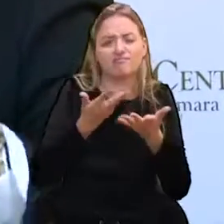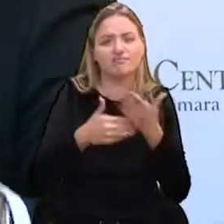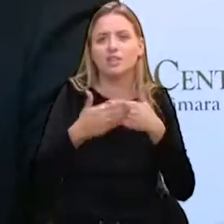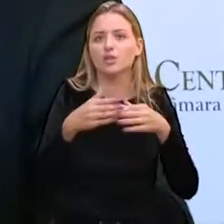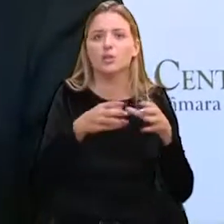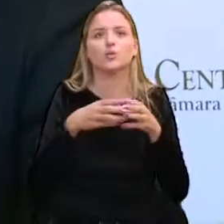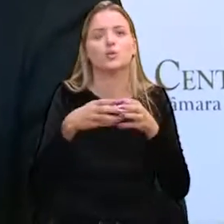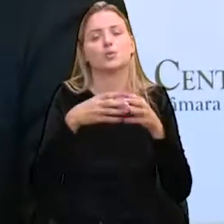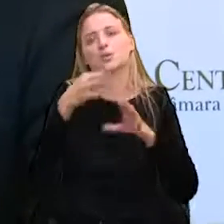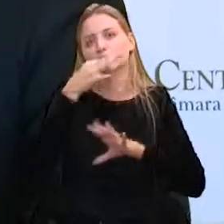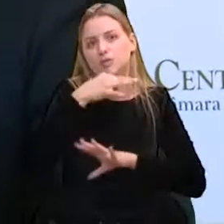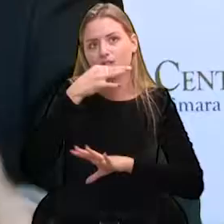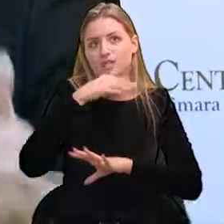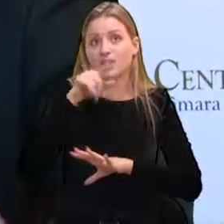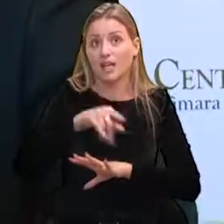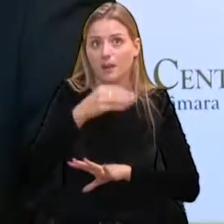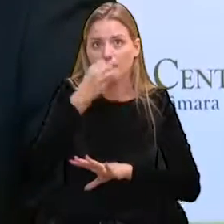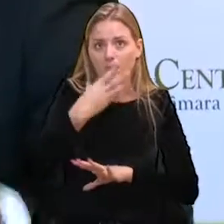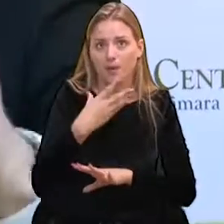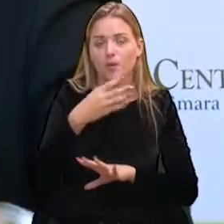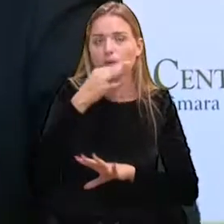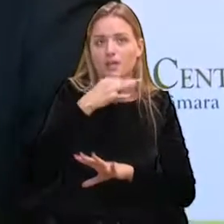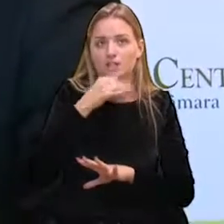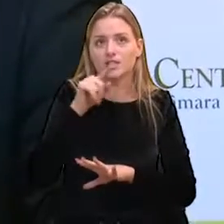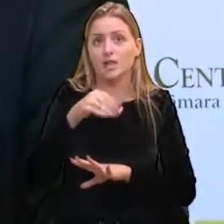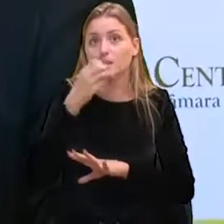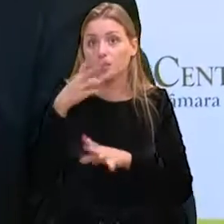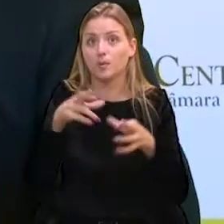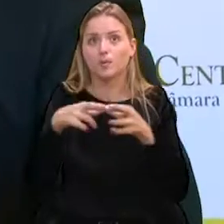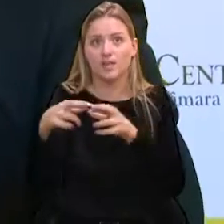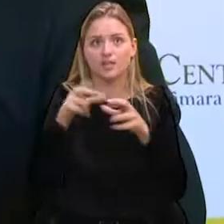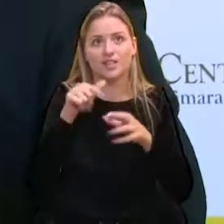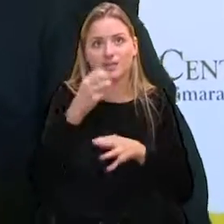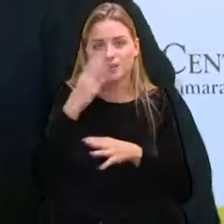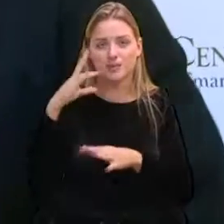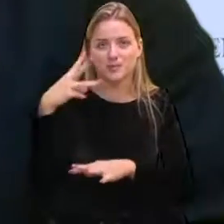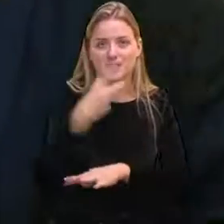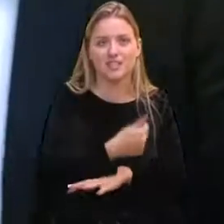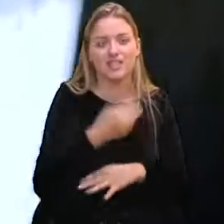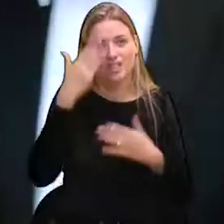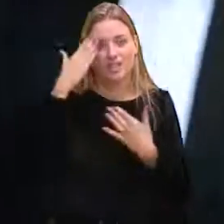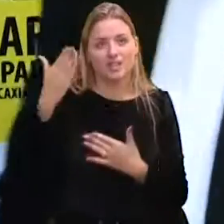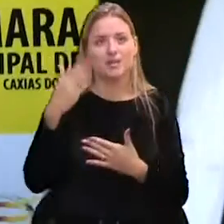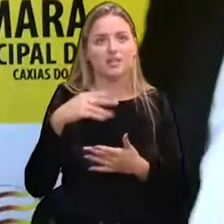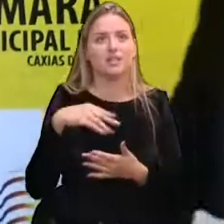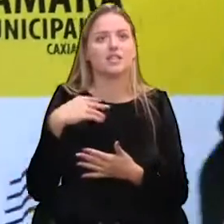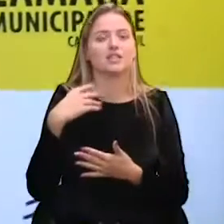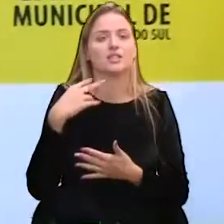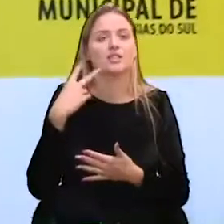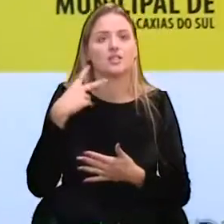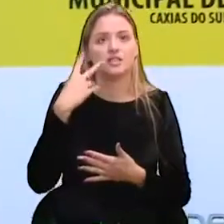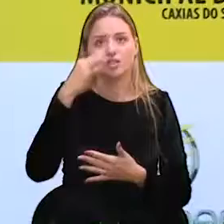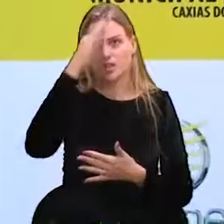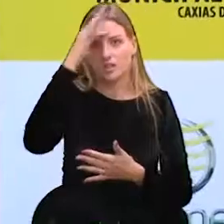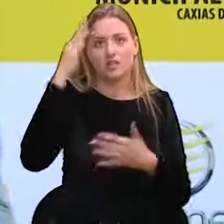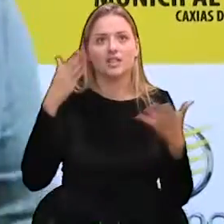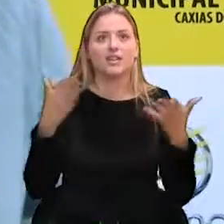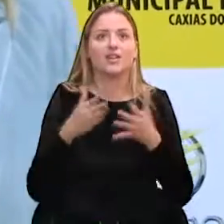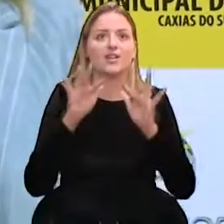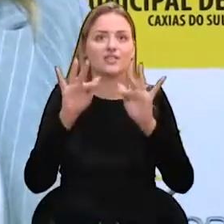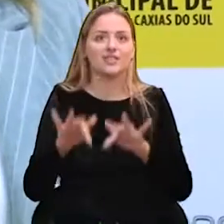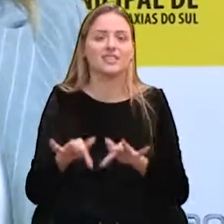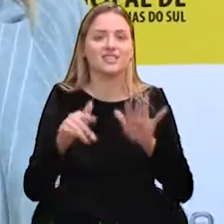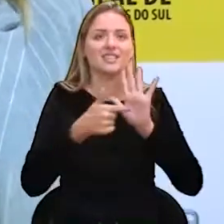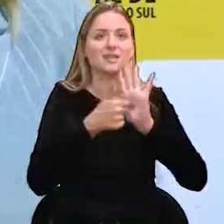o turismo de Caxias do Sul. É bom para Caxias, é bom para a região, é bom para todos. Tá certo. Muito obrigada, vereador. E encerramos aqui